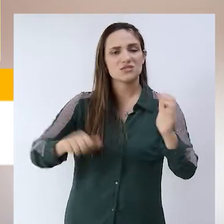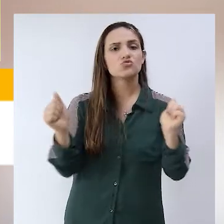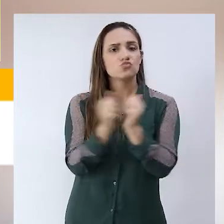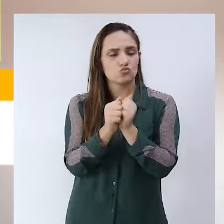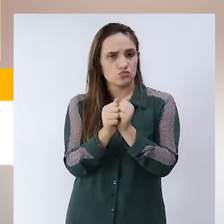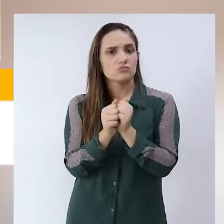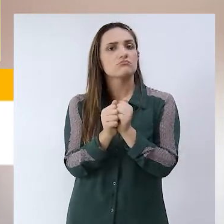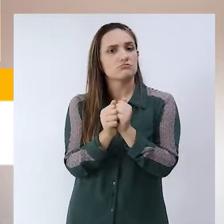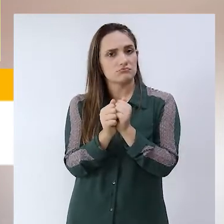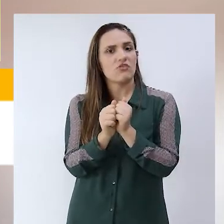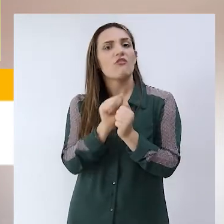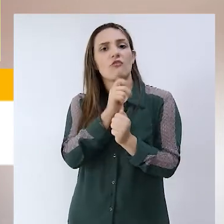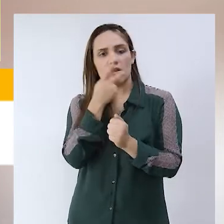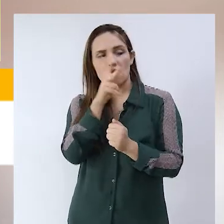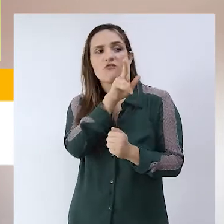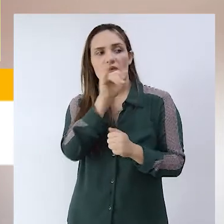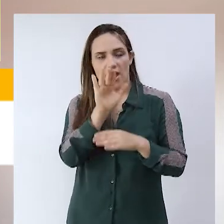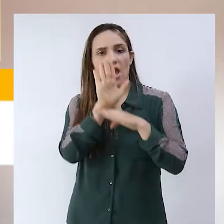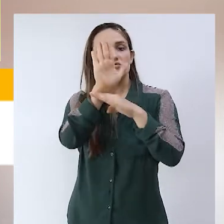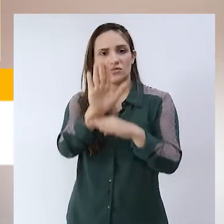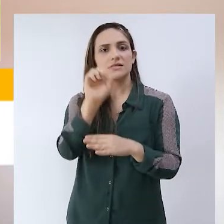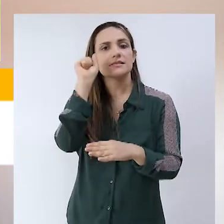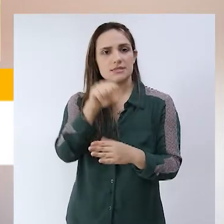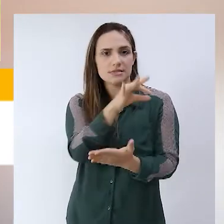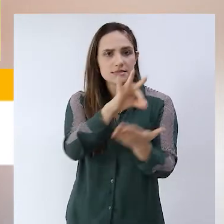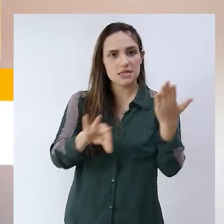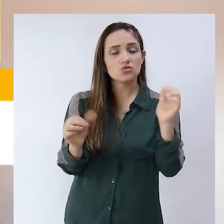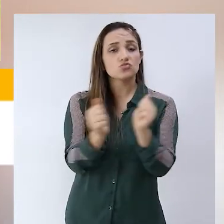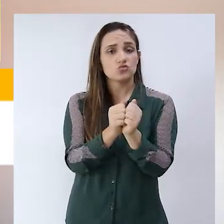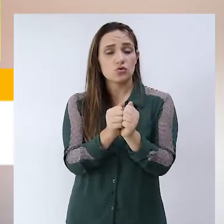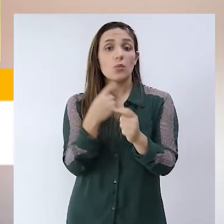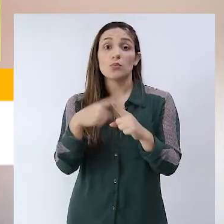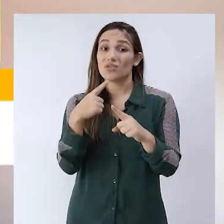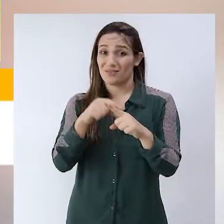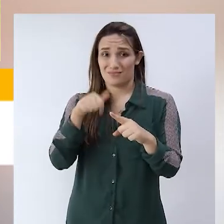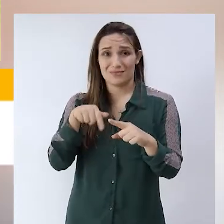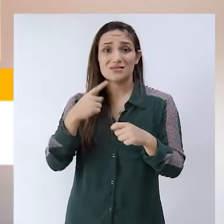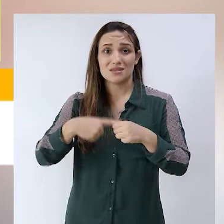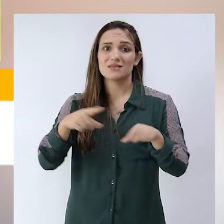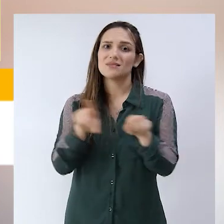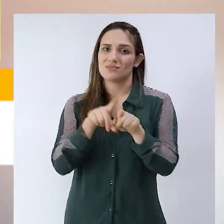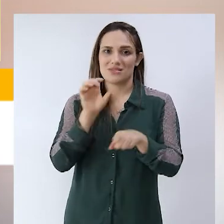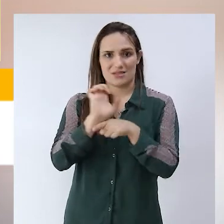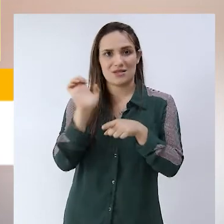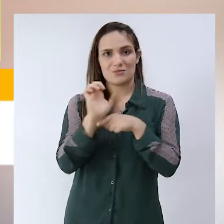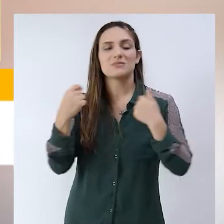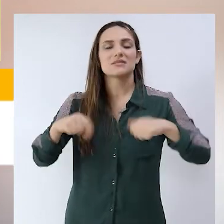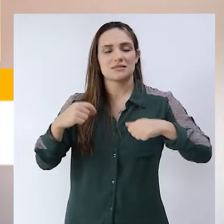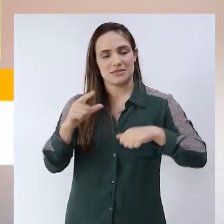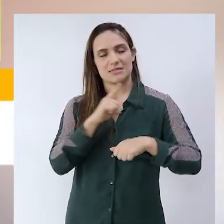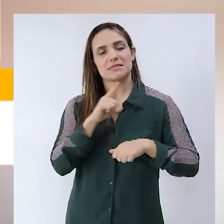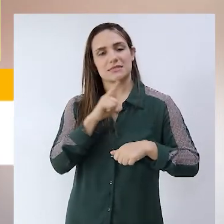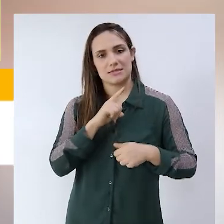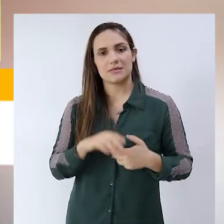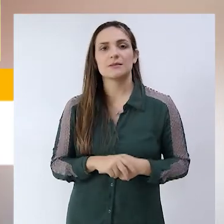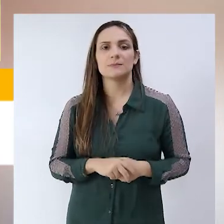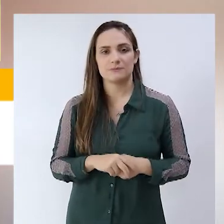aí signatários dessa sua indicação para que a gente tenha aqui na nossa cidade e no estado